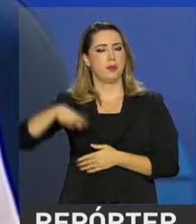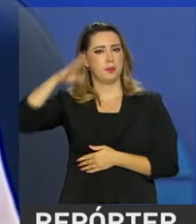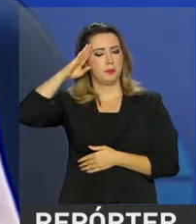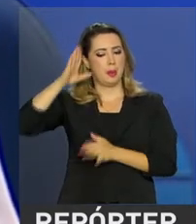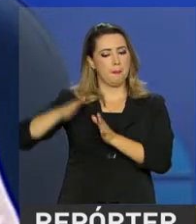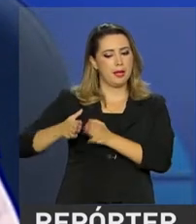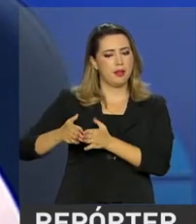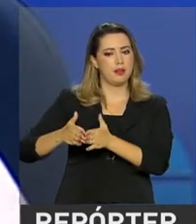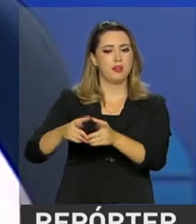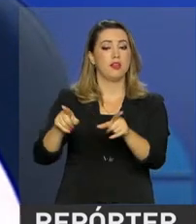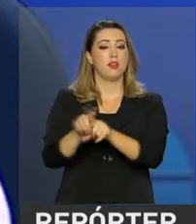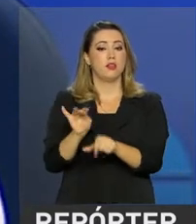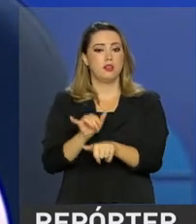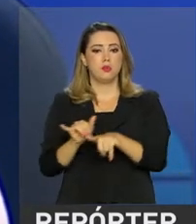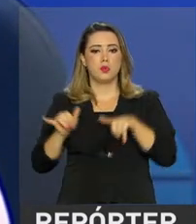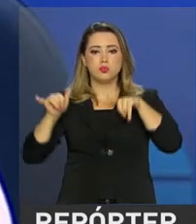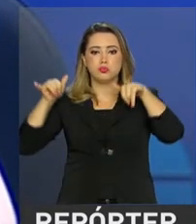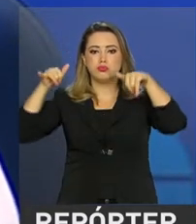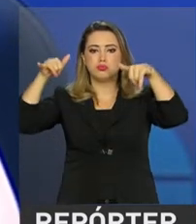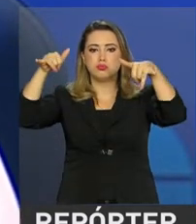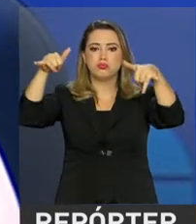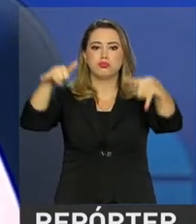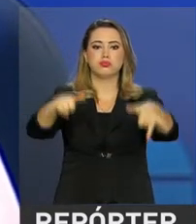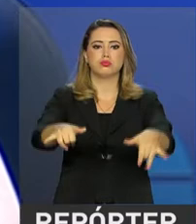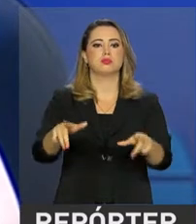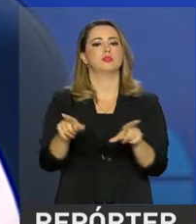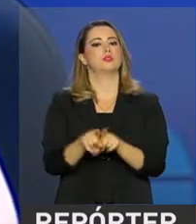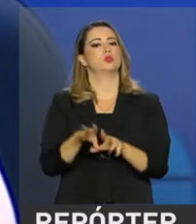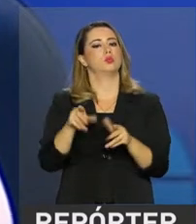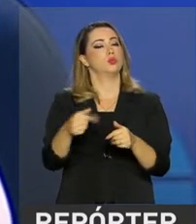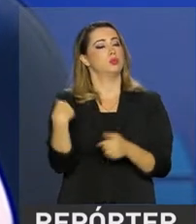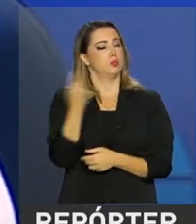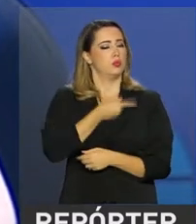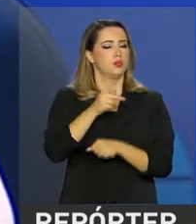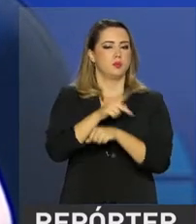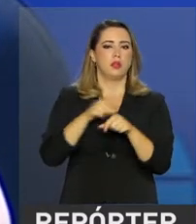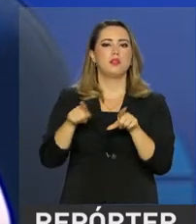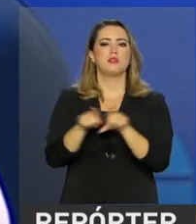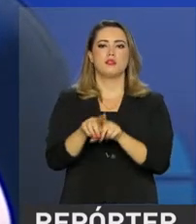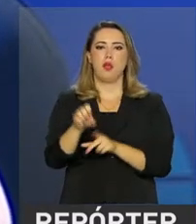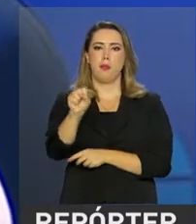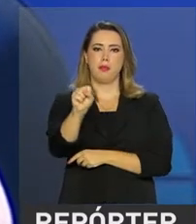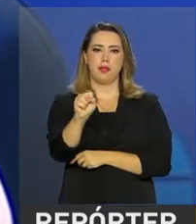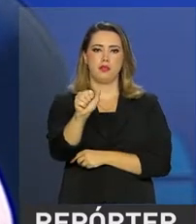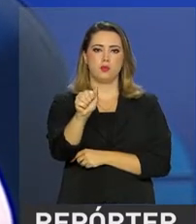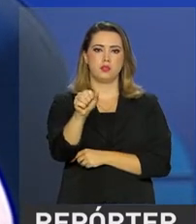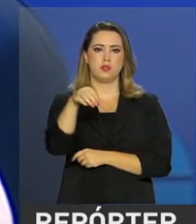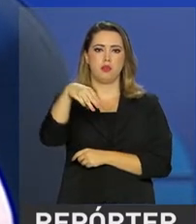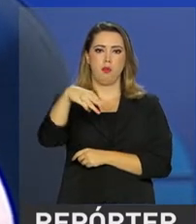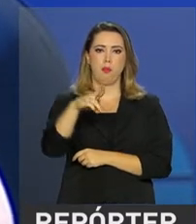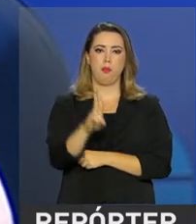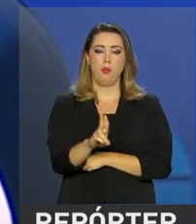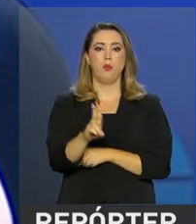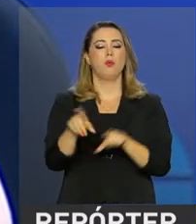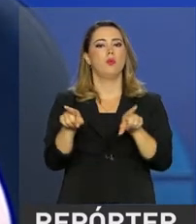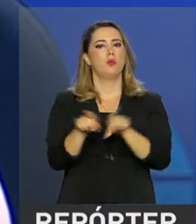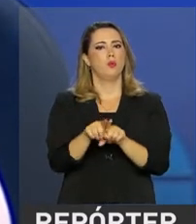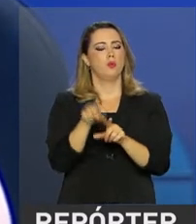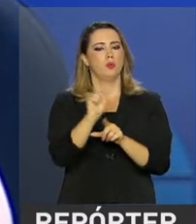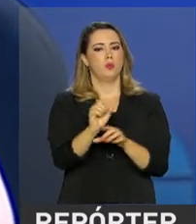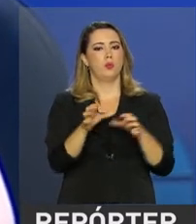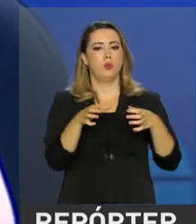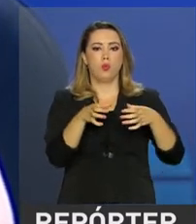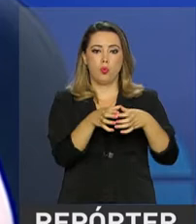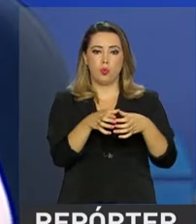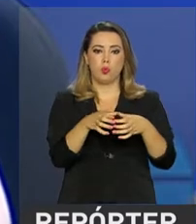também do nosso país, SAMU, a Empresa de Águas e Esgoto do Distrito Federal